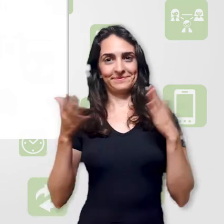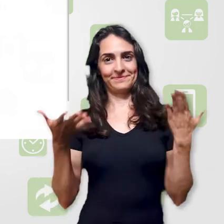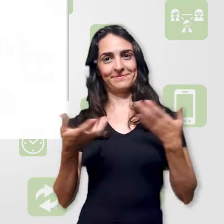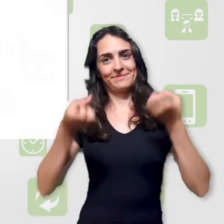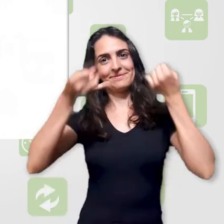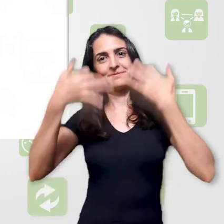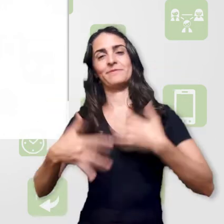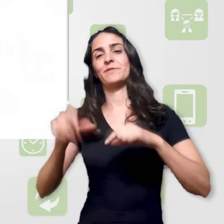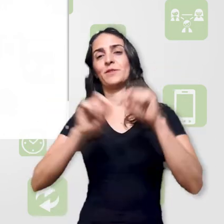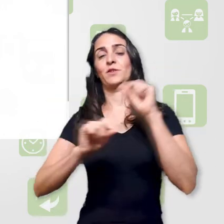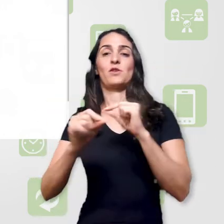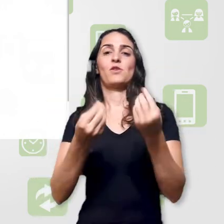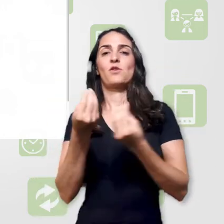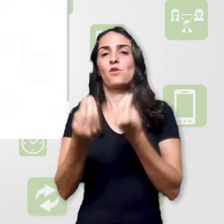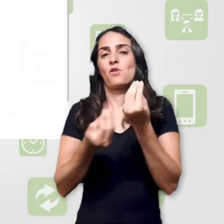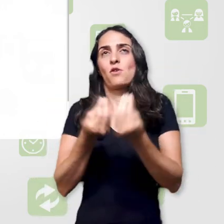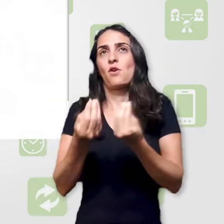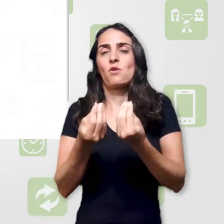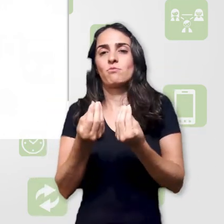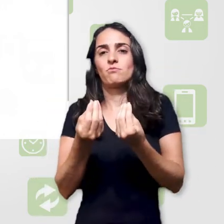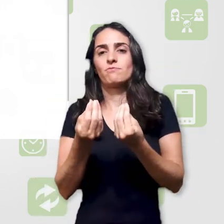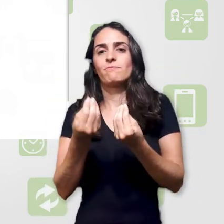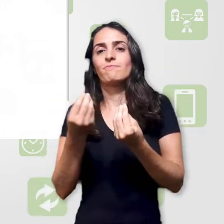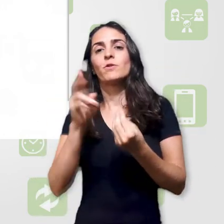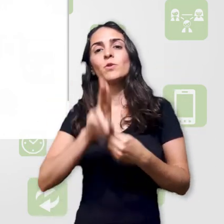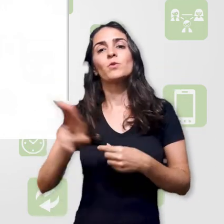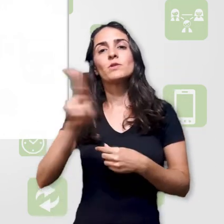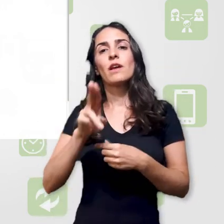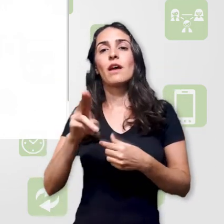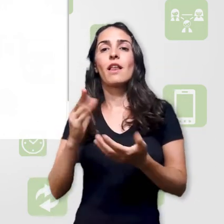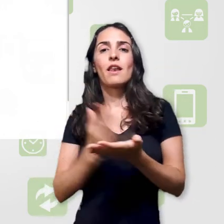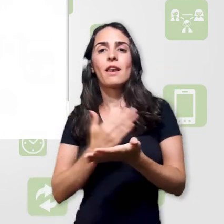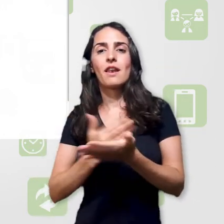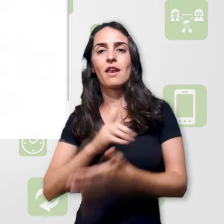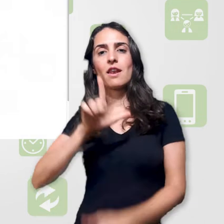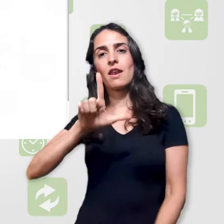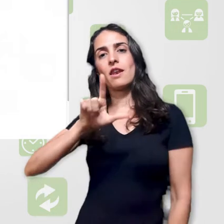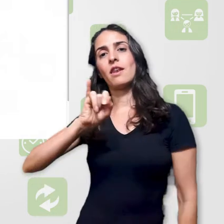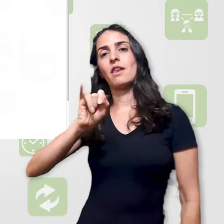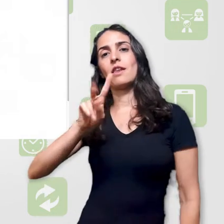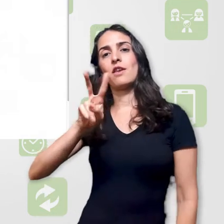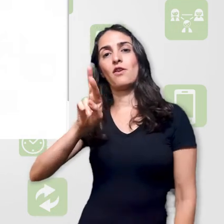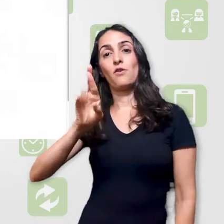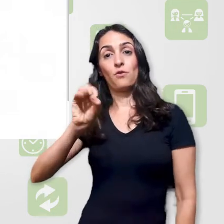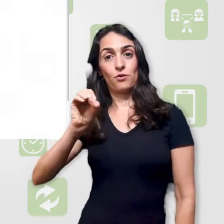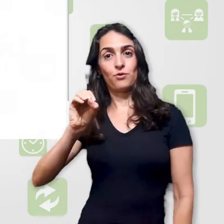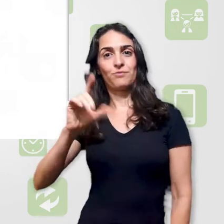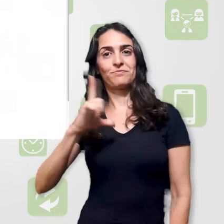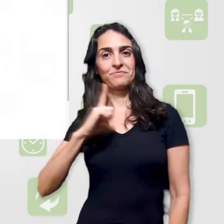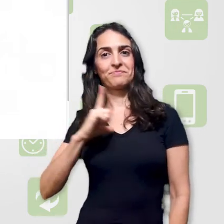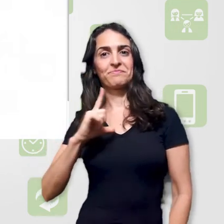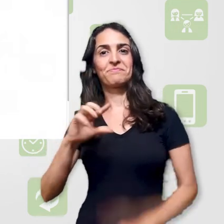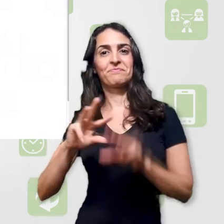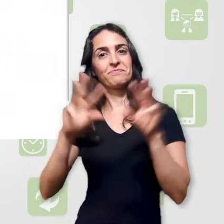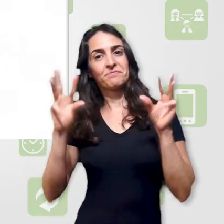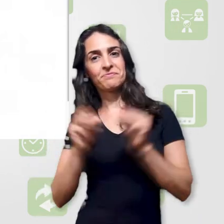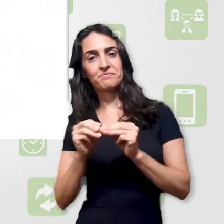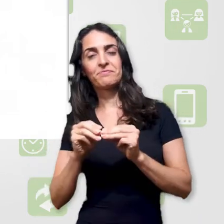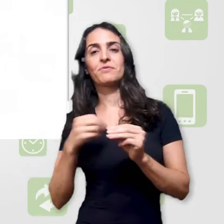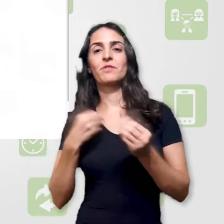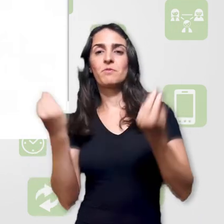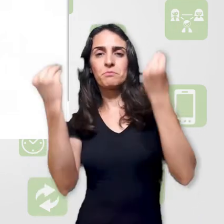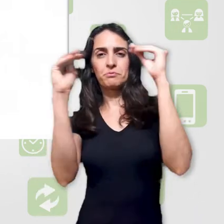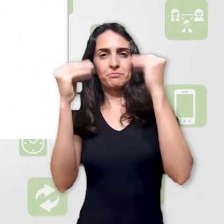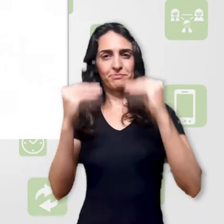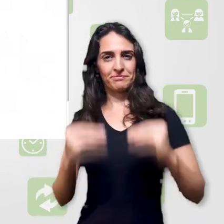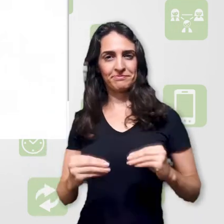o Olá hoje eu quero falar para você pouco sobre o recurso livro tá certo o recurso muito utilizado para